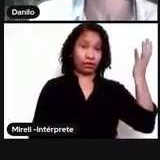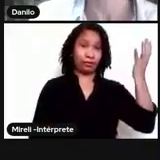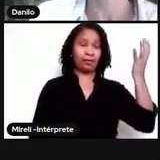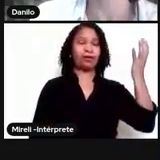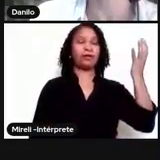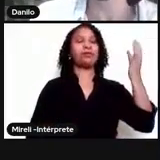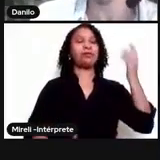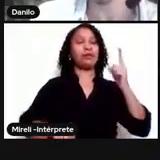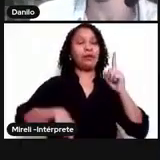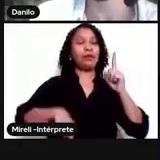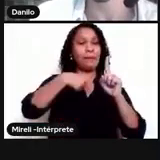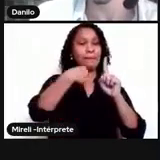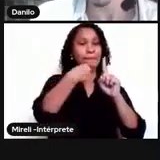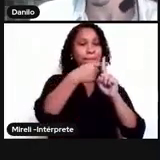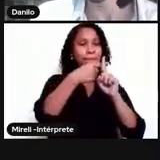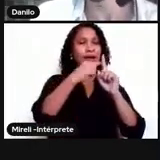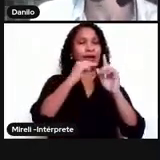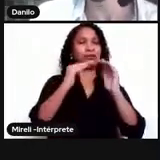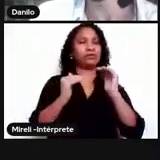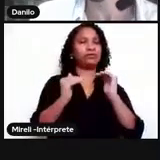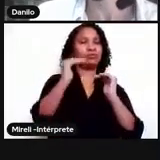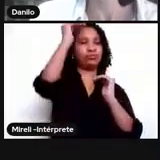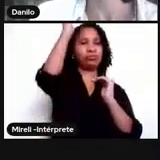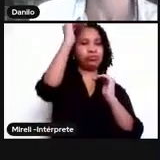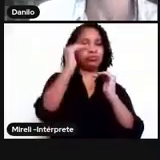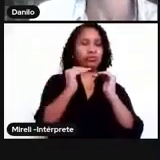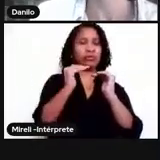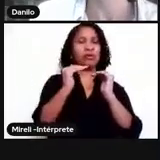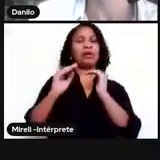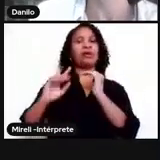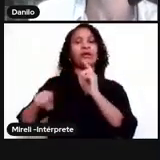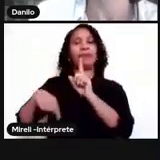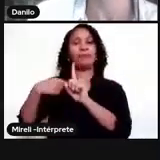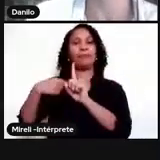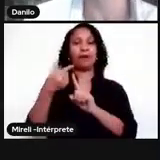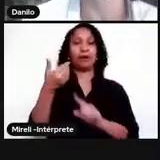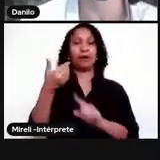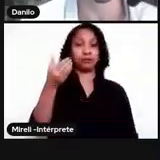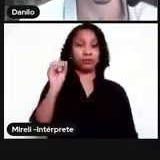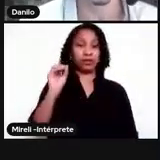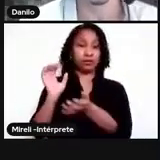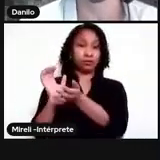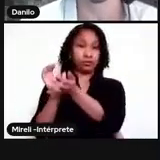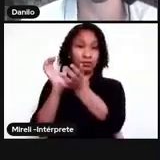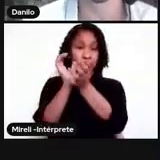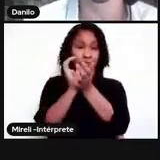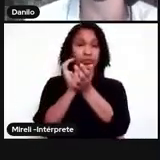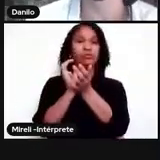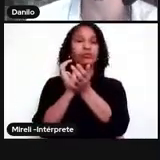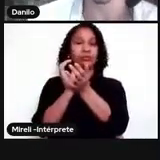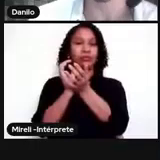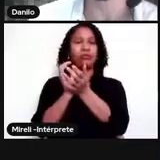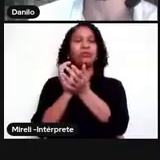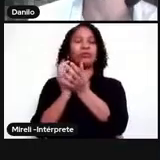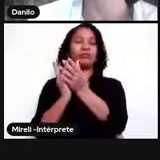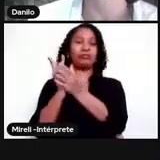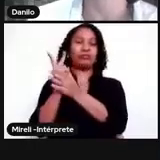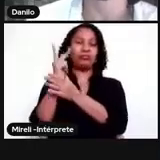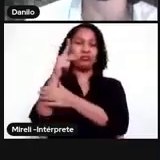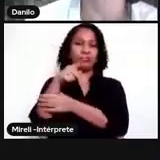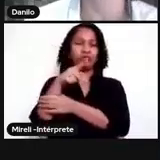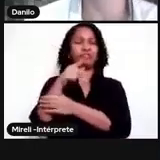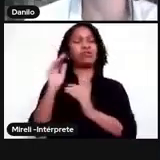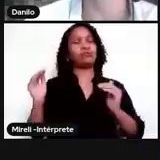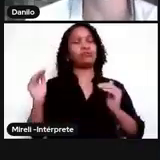altitude, mais 10 classes vegetais que foram incluídas, devido a esses fungos terem uma relação forte com o substrato.